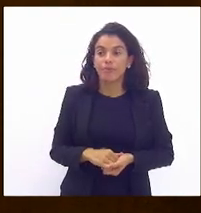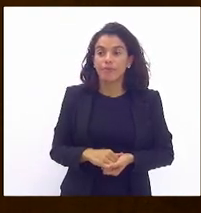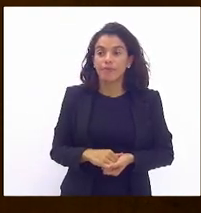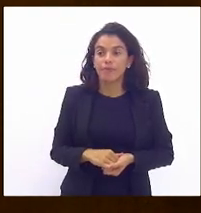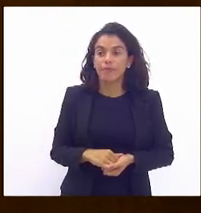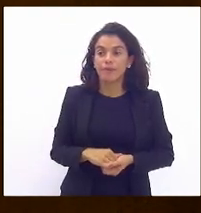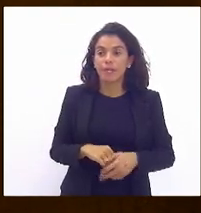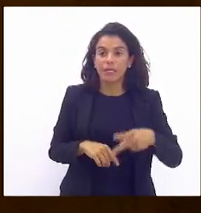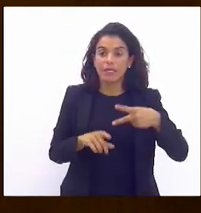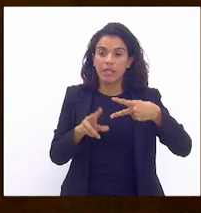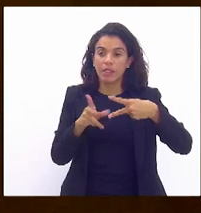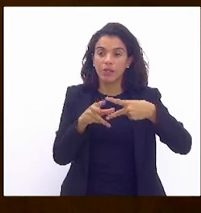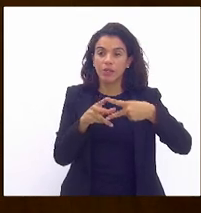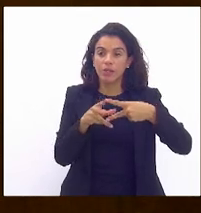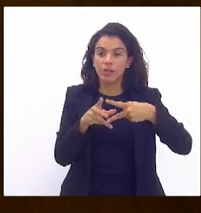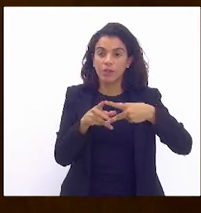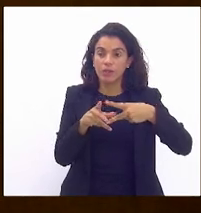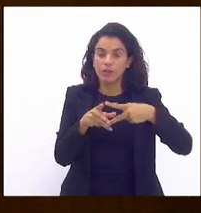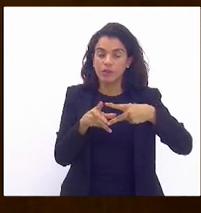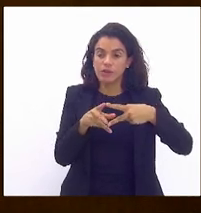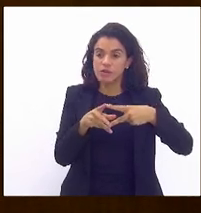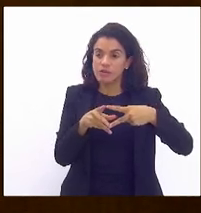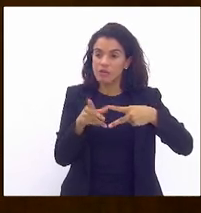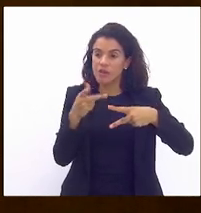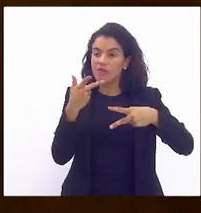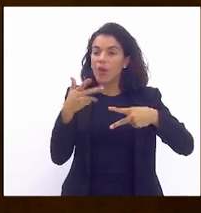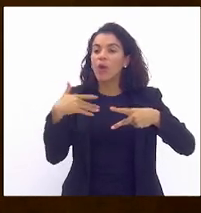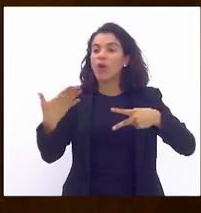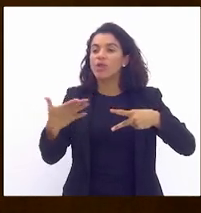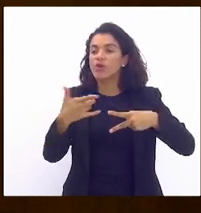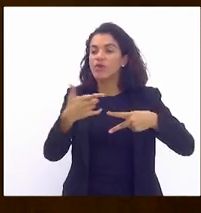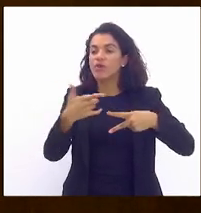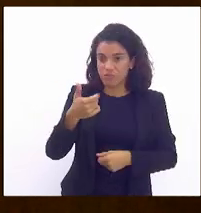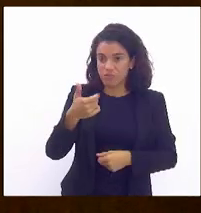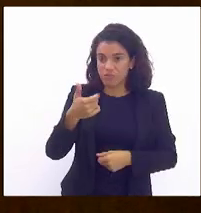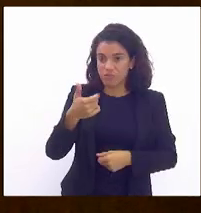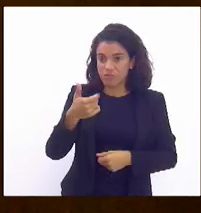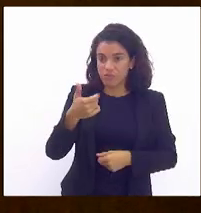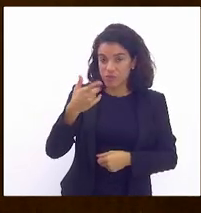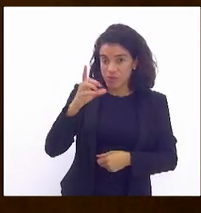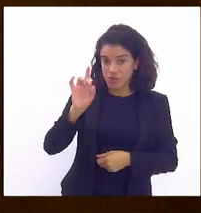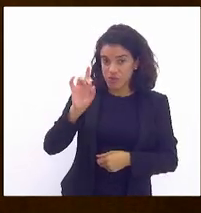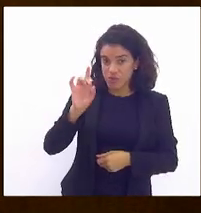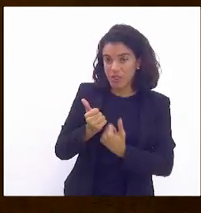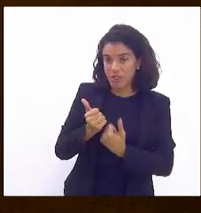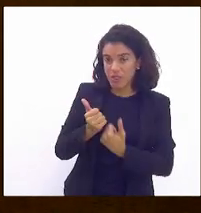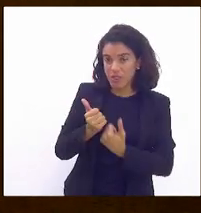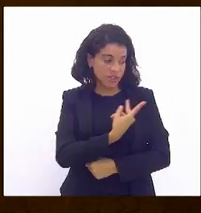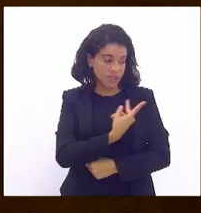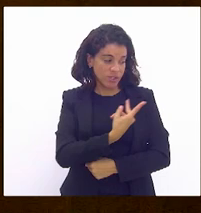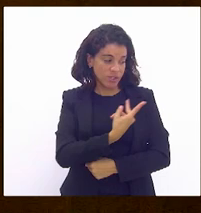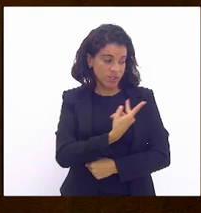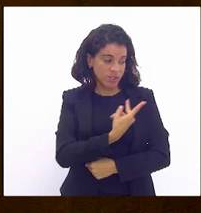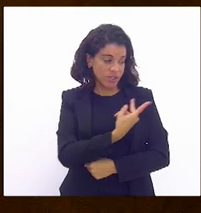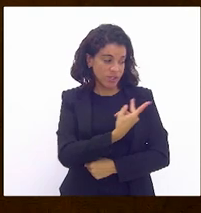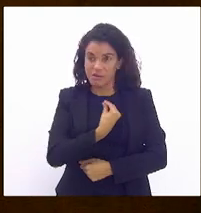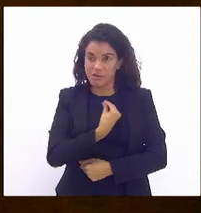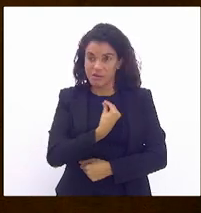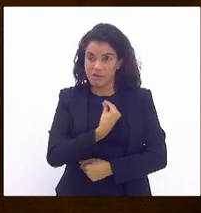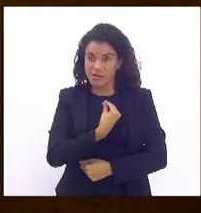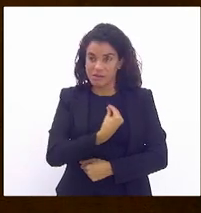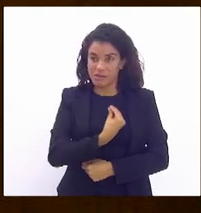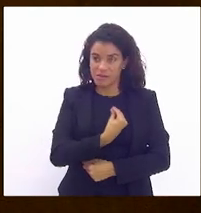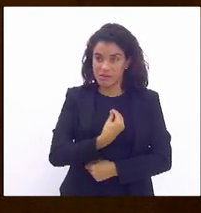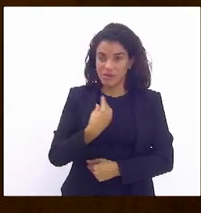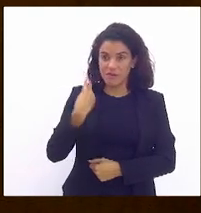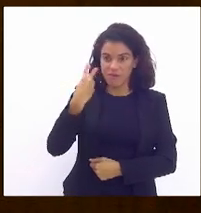Tem dois aqui. Falou que cadê os 21? Só para te ajudar, tem dois aqui ainda. O vereador Rodrigo